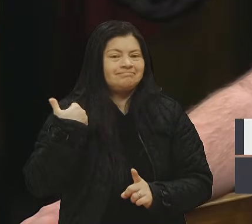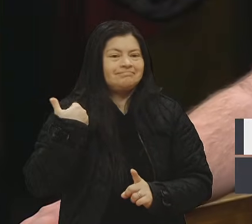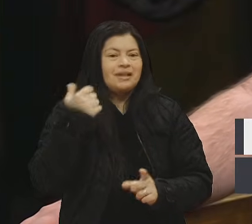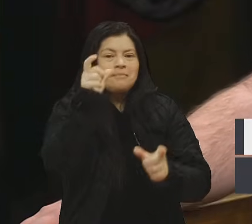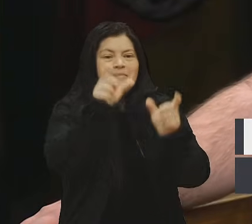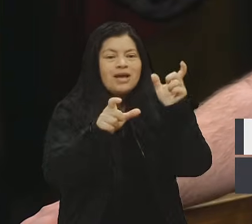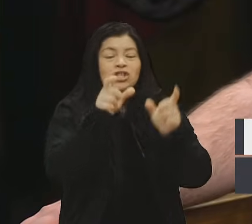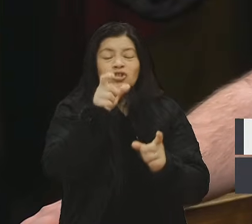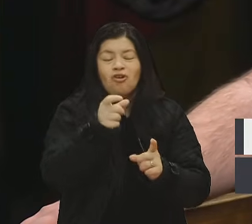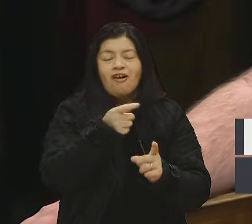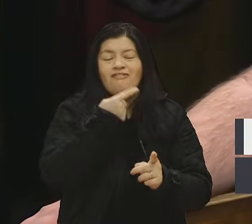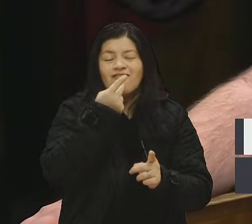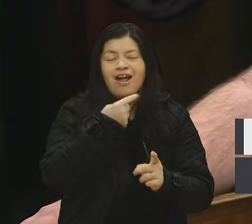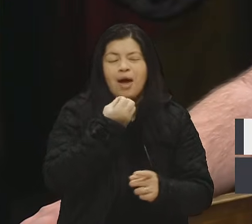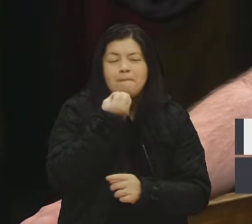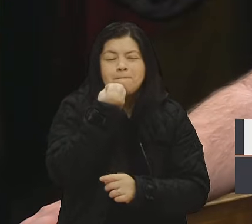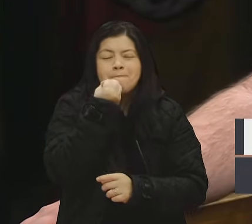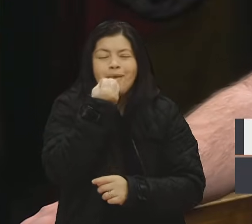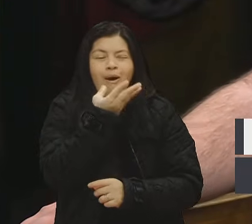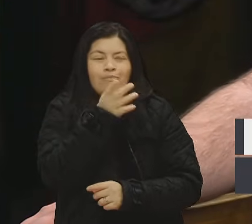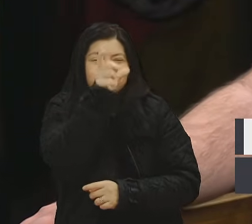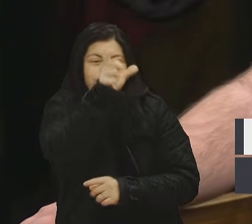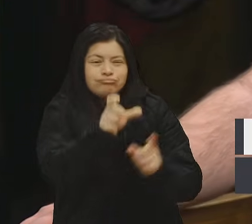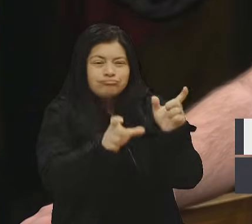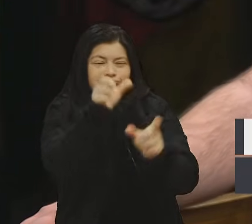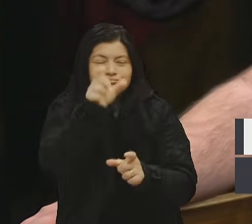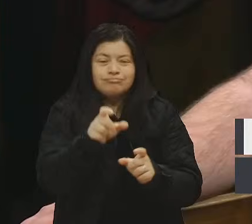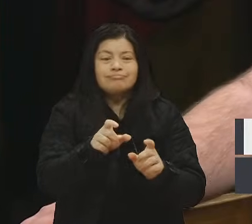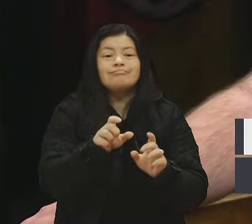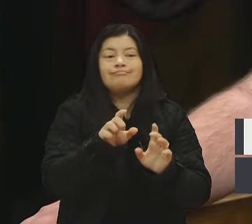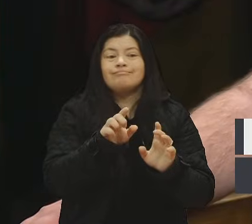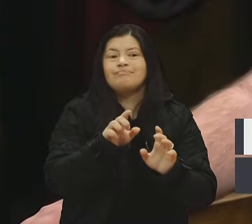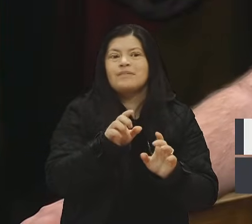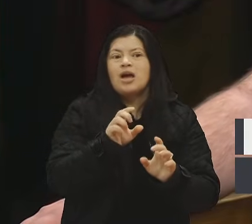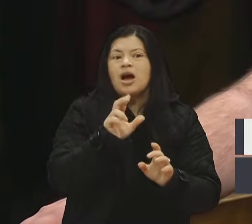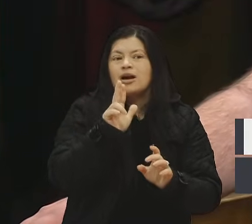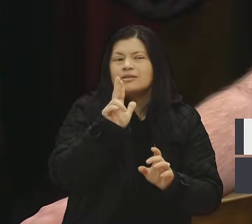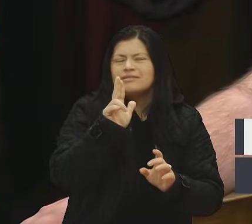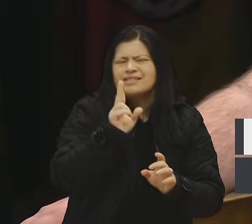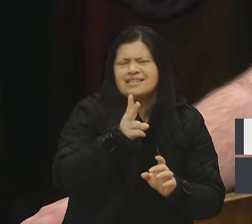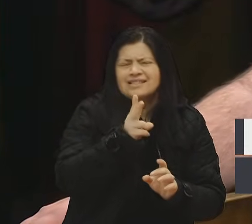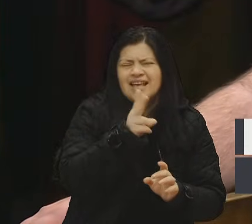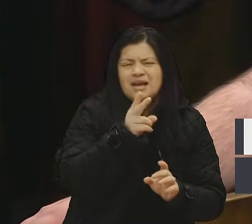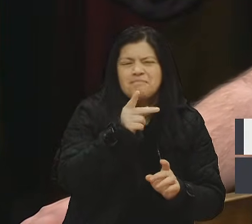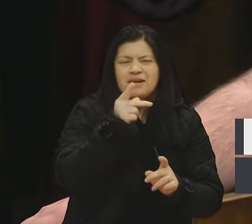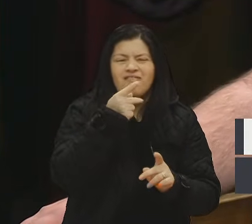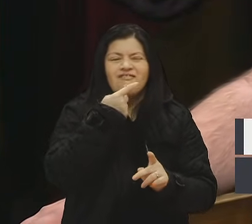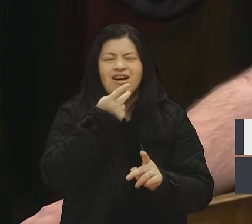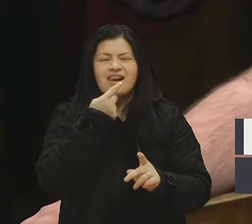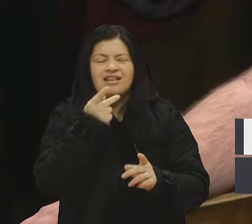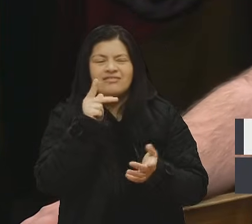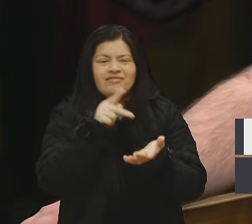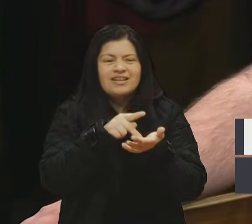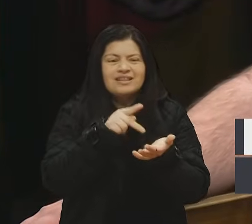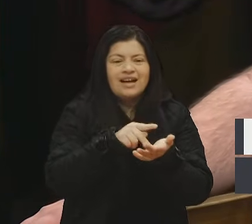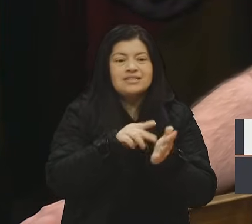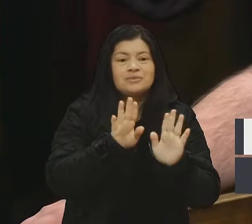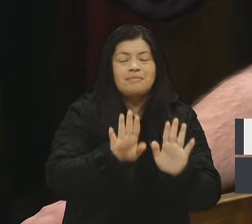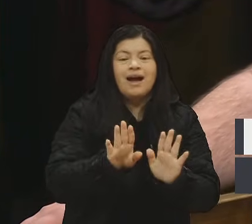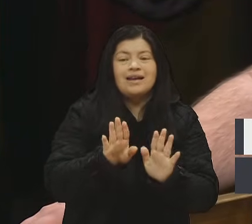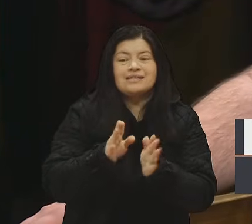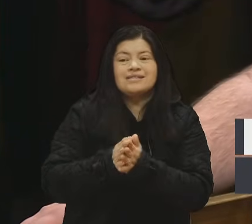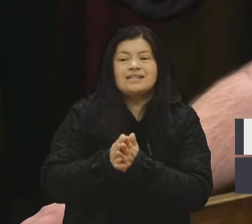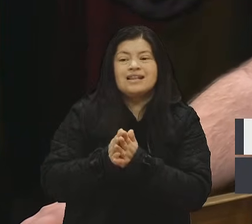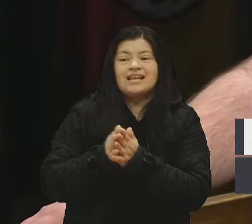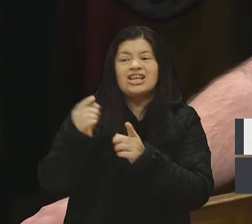te elogiam nem sempre estão sendo sinceros, mas aqueles que criticam têm uma certa razão. Então é melhor